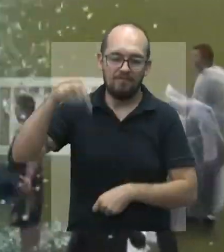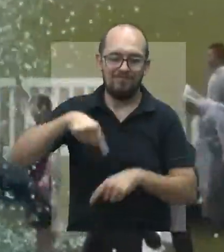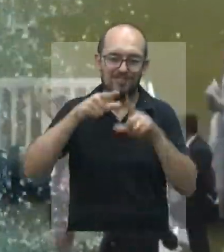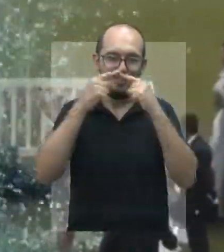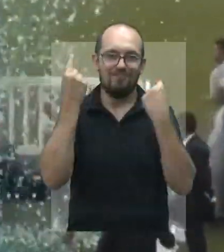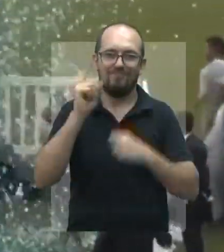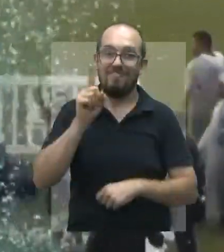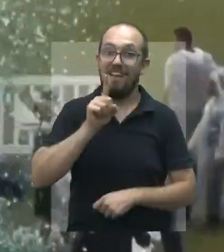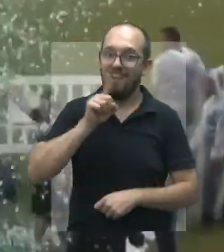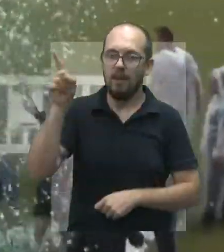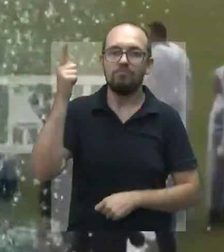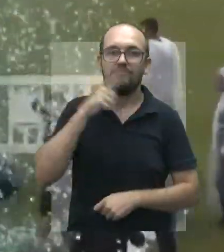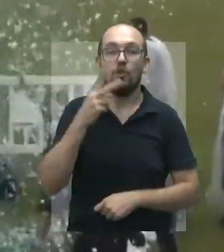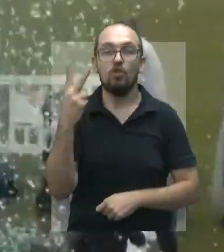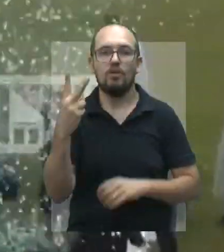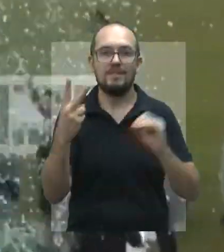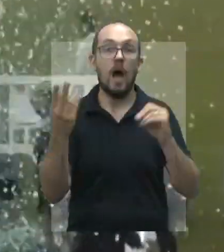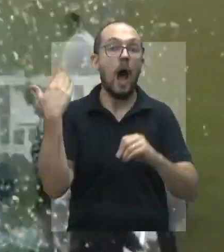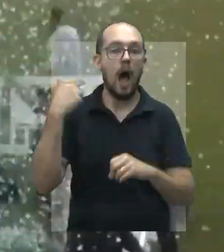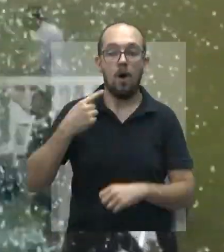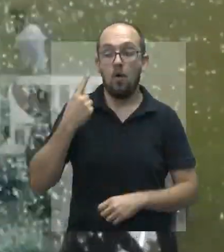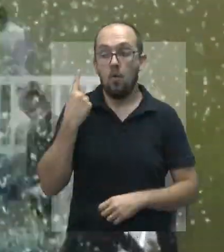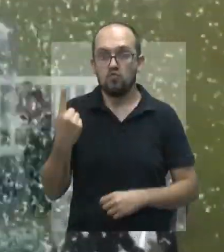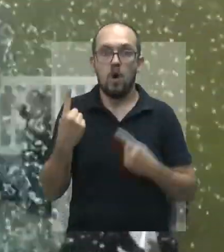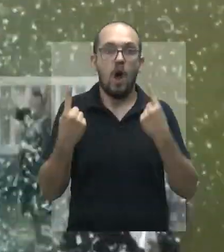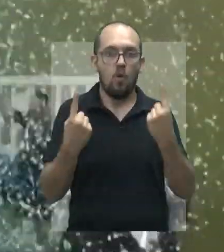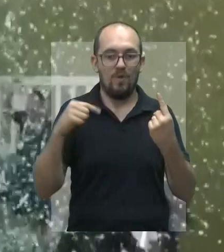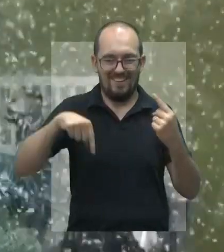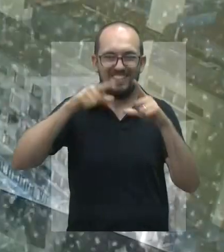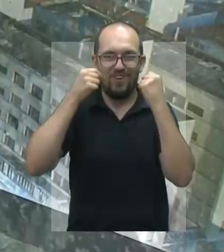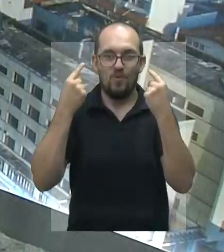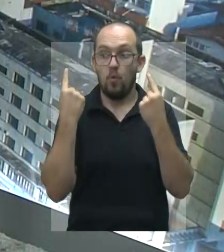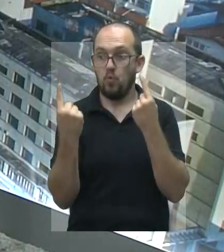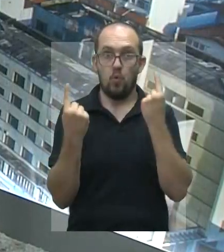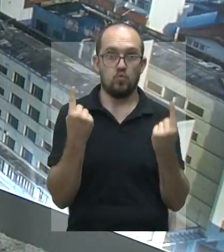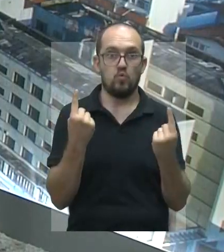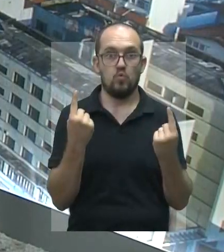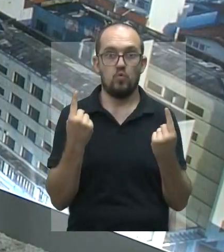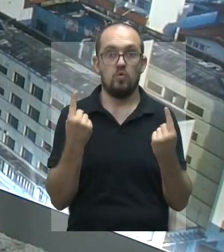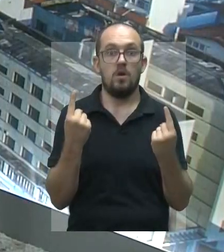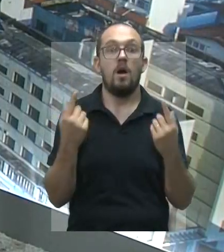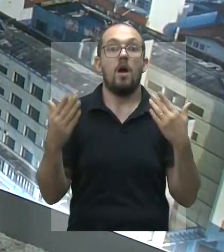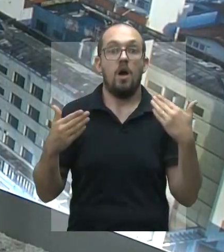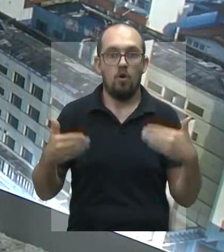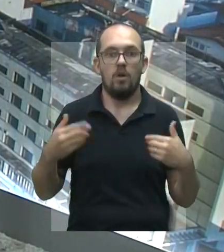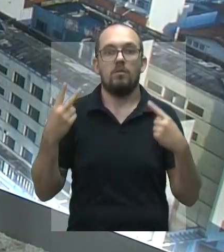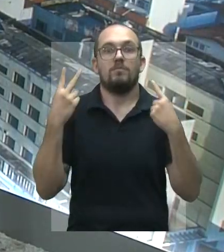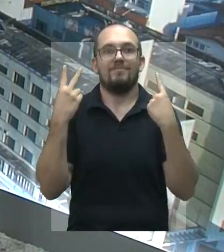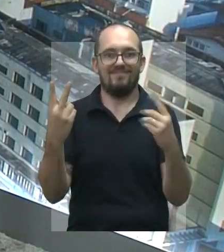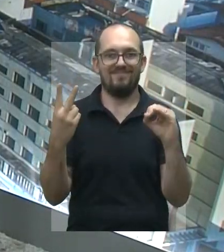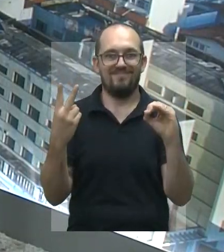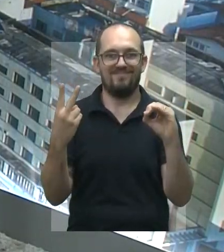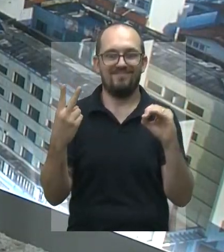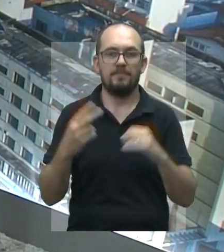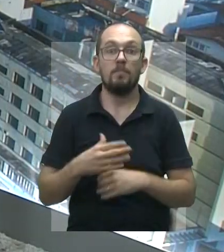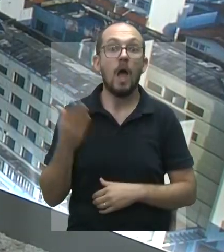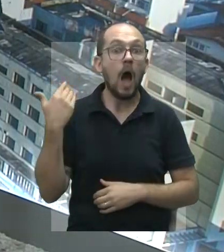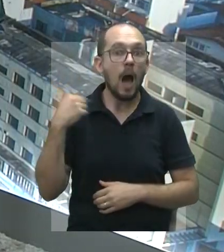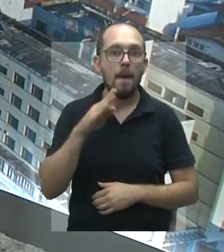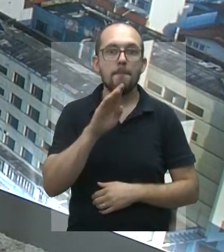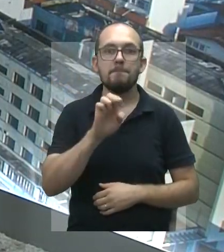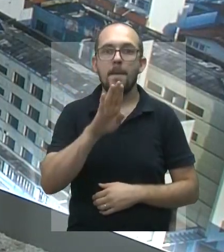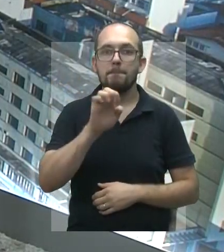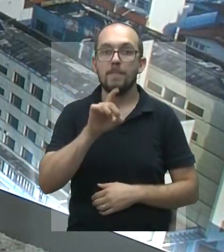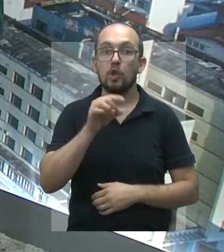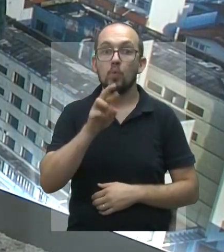os 2-0. O primeiro jogo tinha sido 1-1 aqui no Jauzão, e a Inter de Bebedouro estava até então invicta, Ângelo. A Inter de Bebedouro